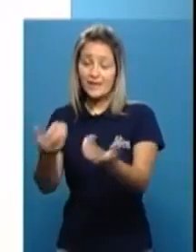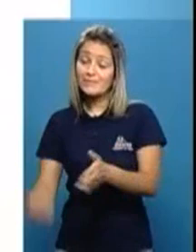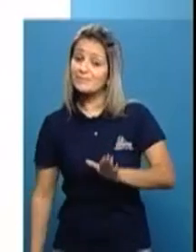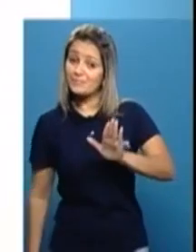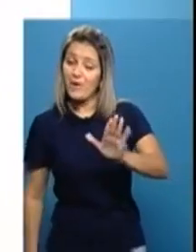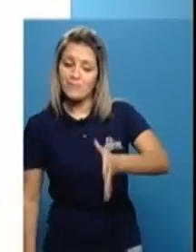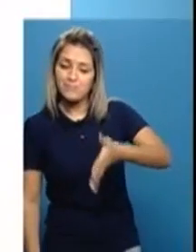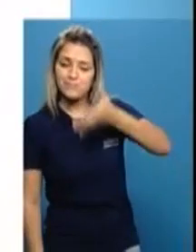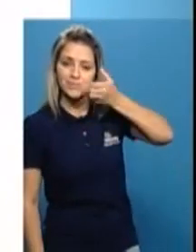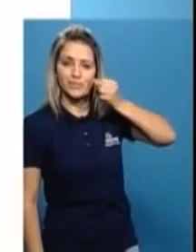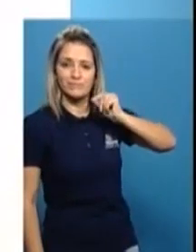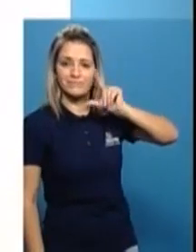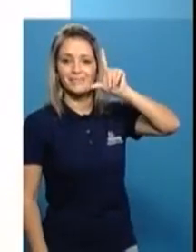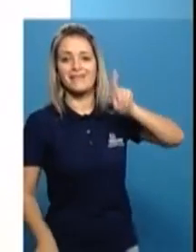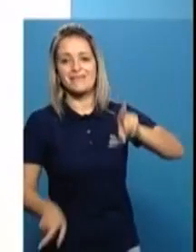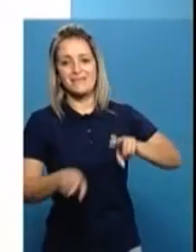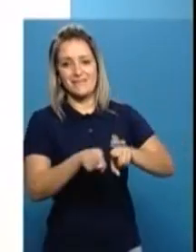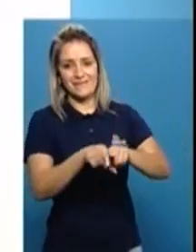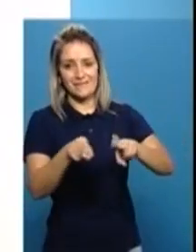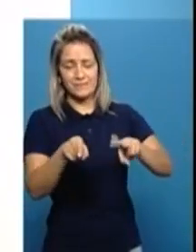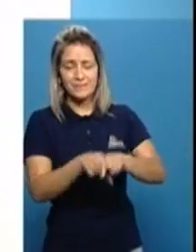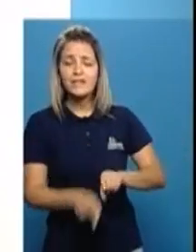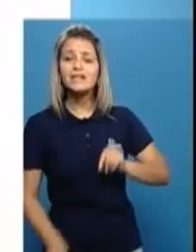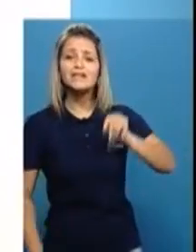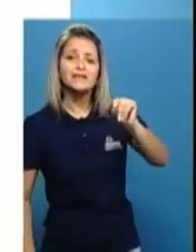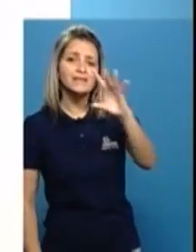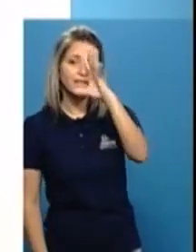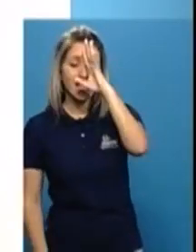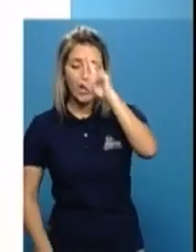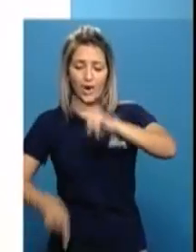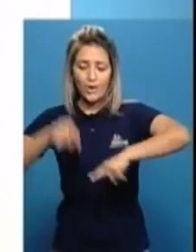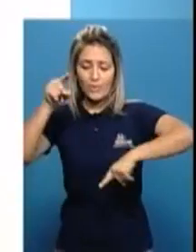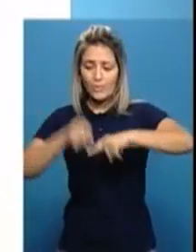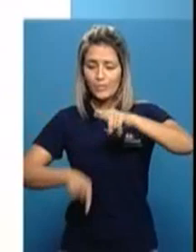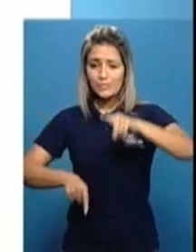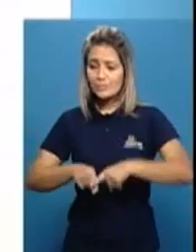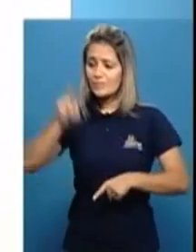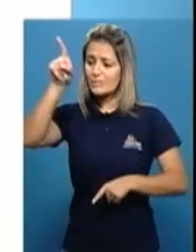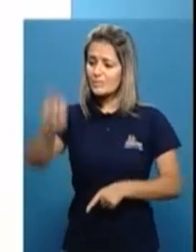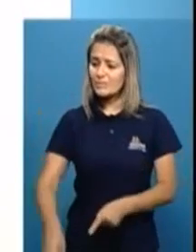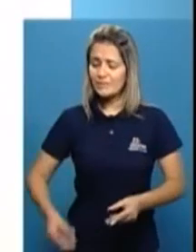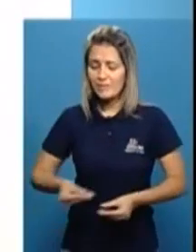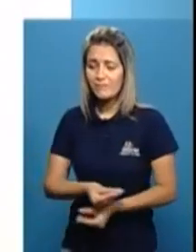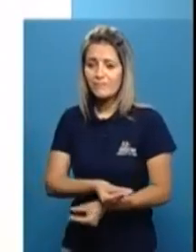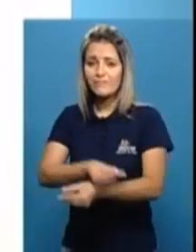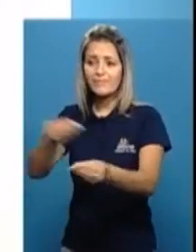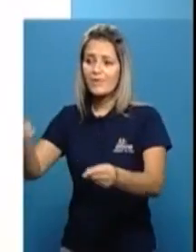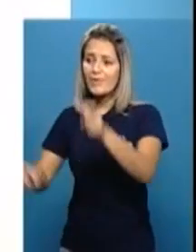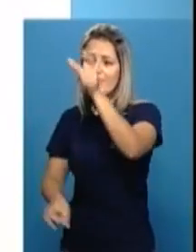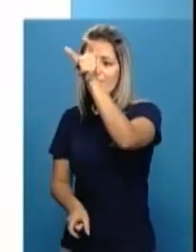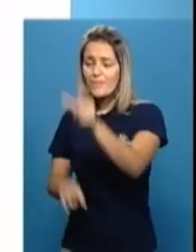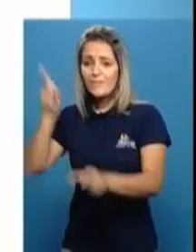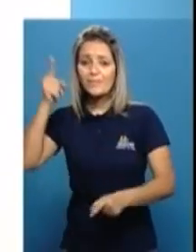obviamente. E isso também gera produtos que são mais acessíveis aos clientes, porque eles se tornam mais